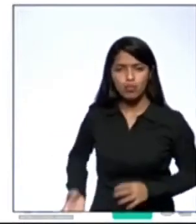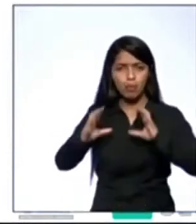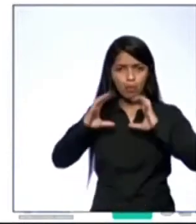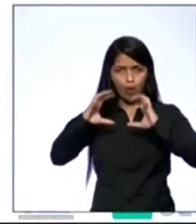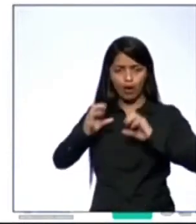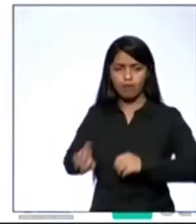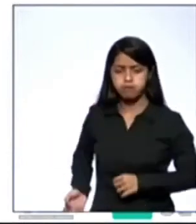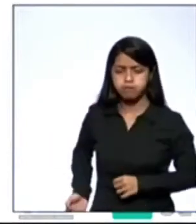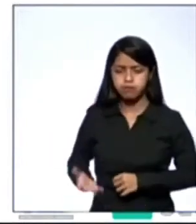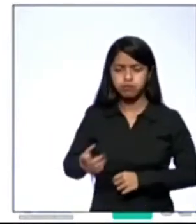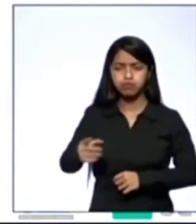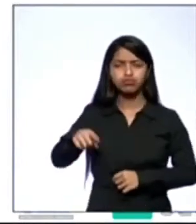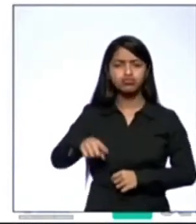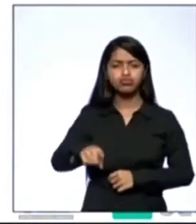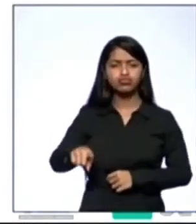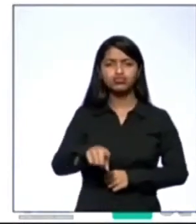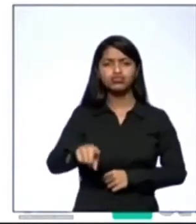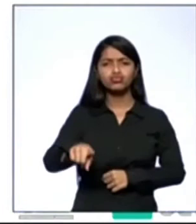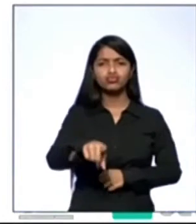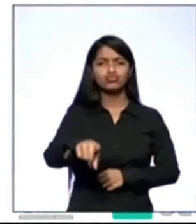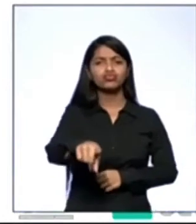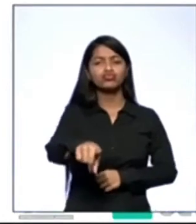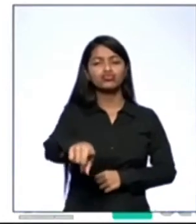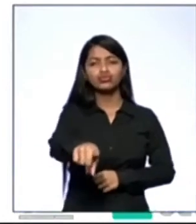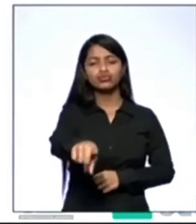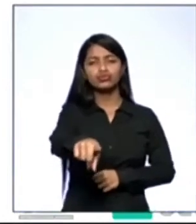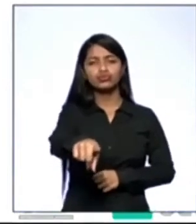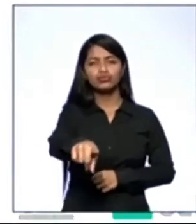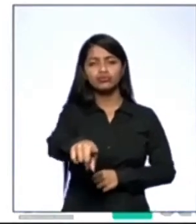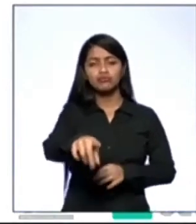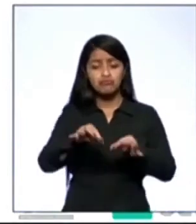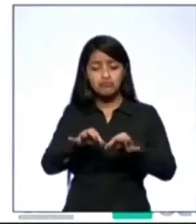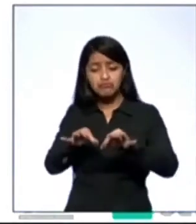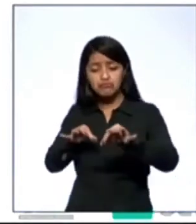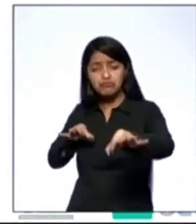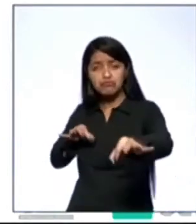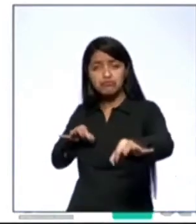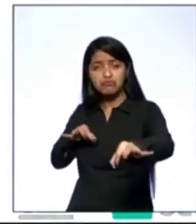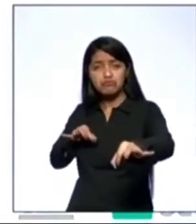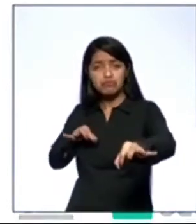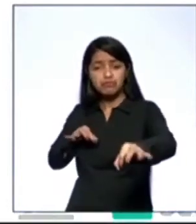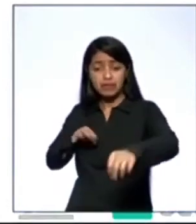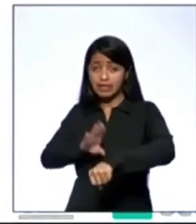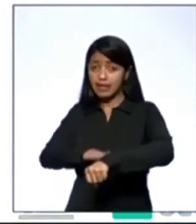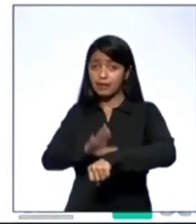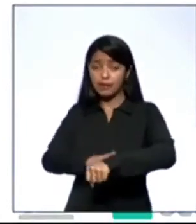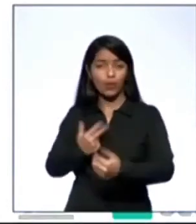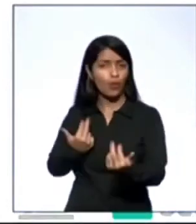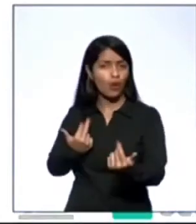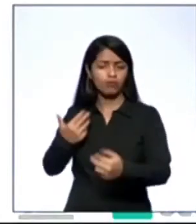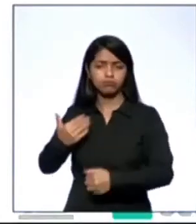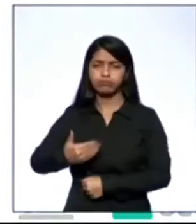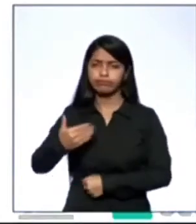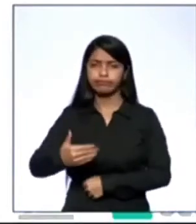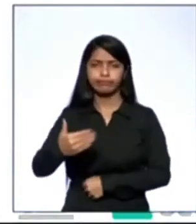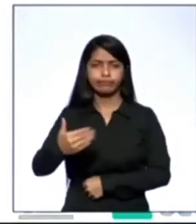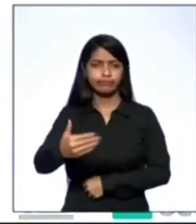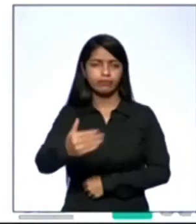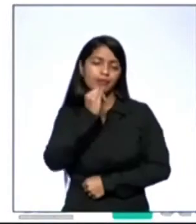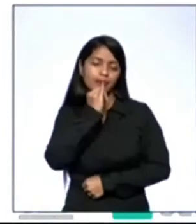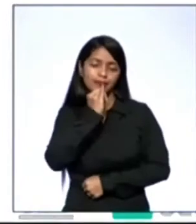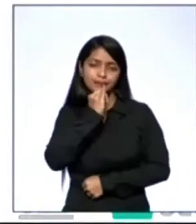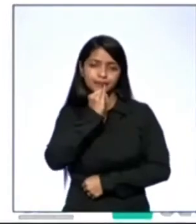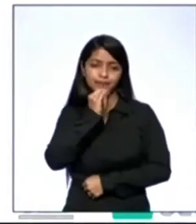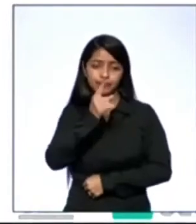avança sempre o mesmo percurso em igualdade em intervalos de tempo. Por exemplo, a minha bola